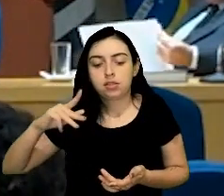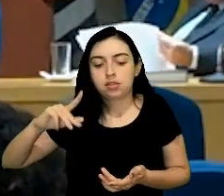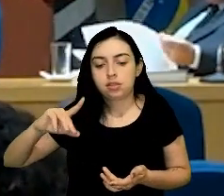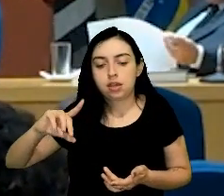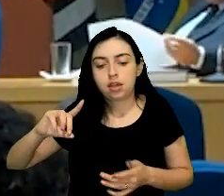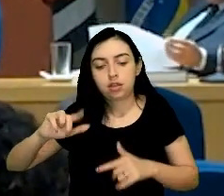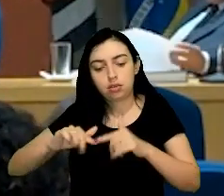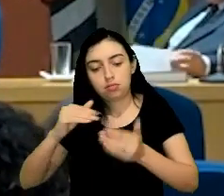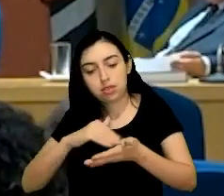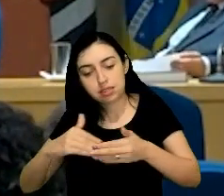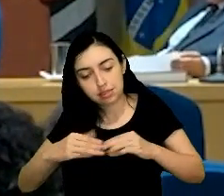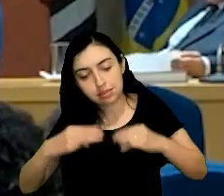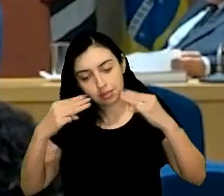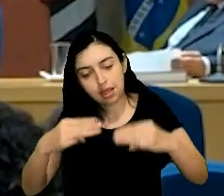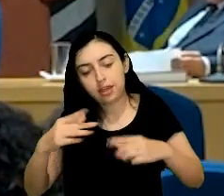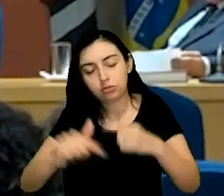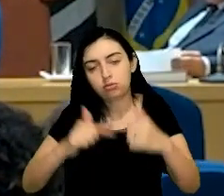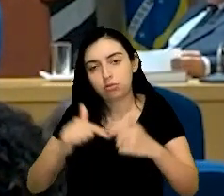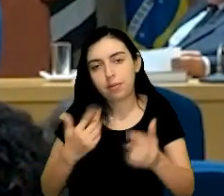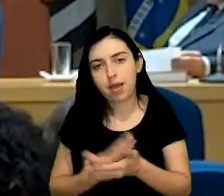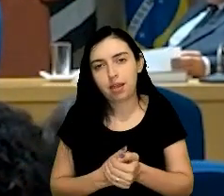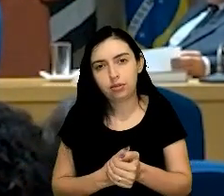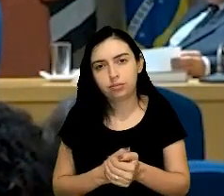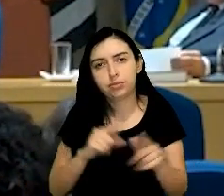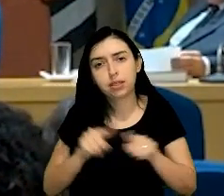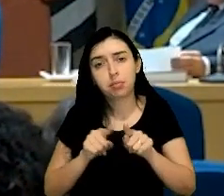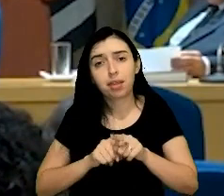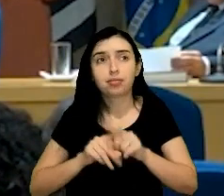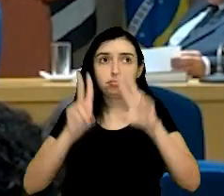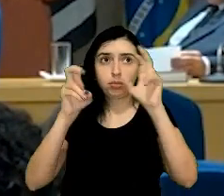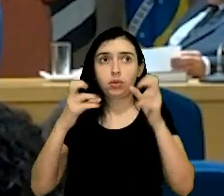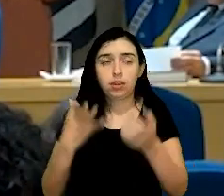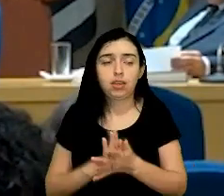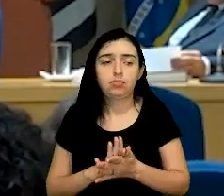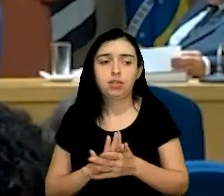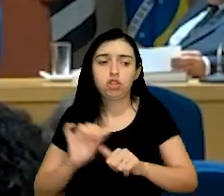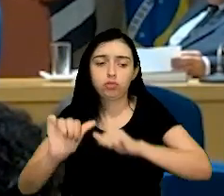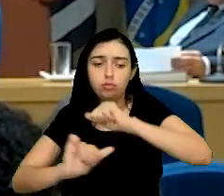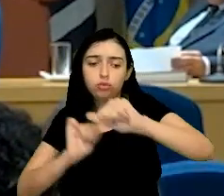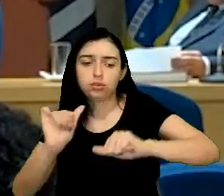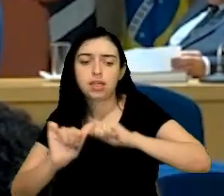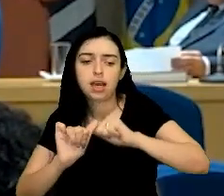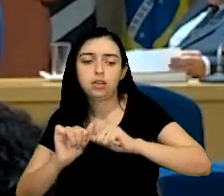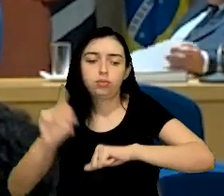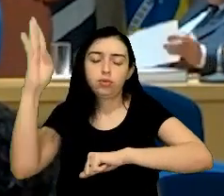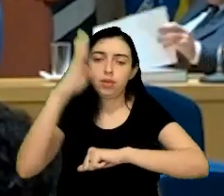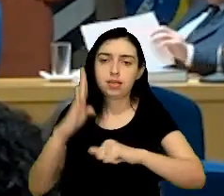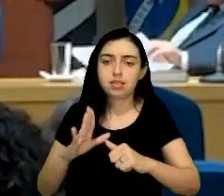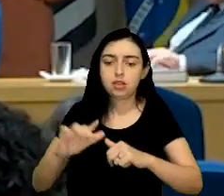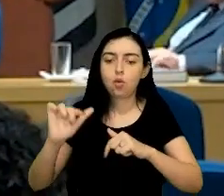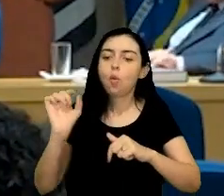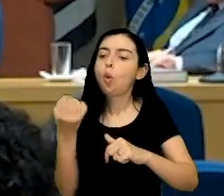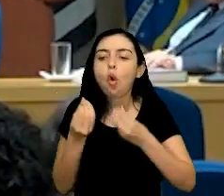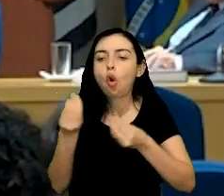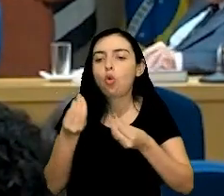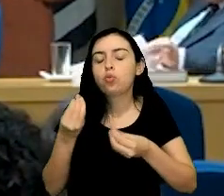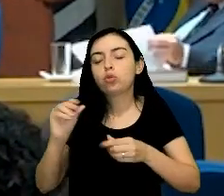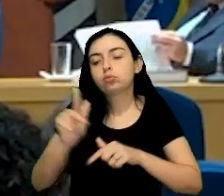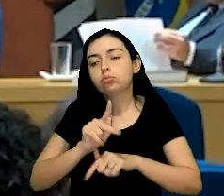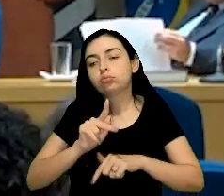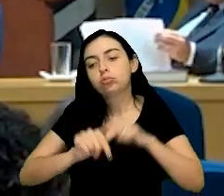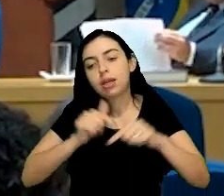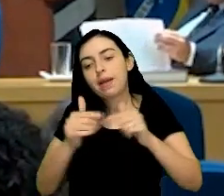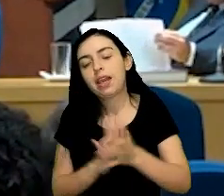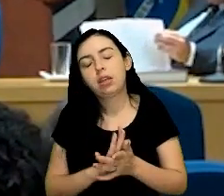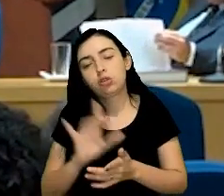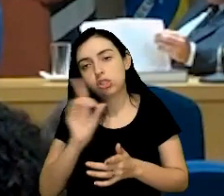uma outra questão, que os haitianos se converteram em trabalhadores. Essa era a missão, não sujeitos de direitos. Eles se